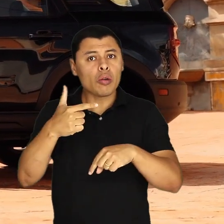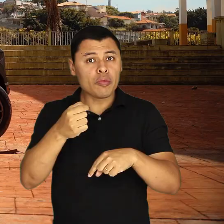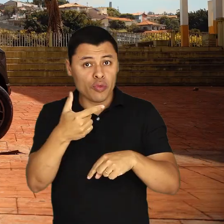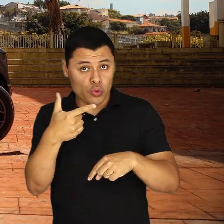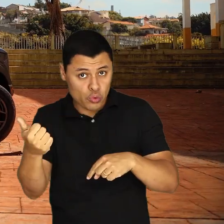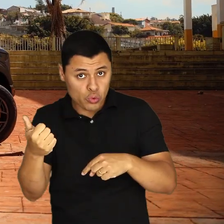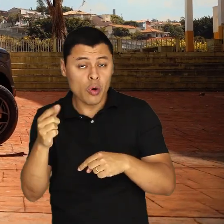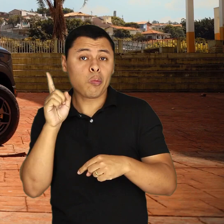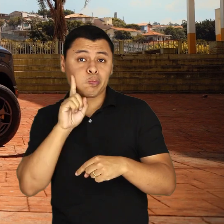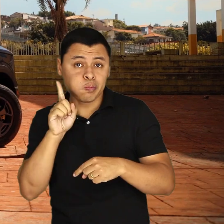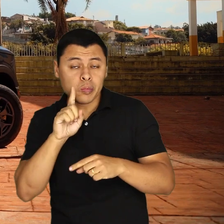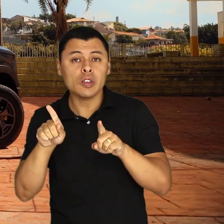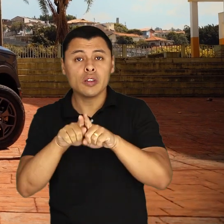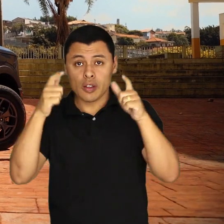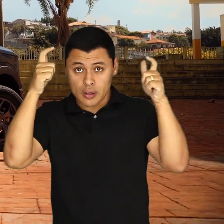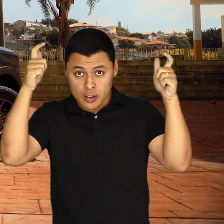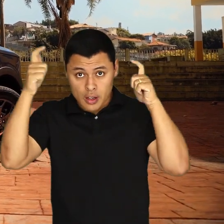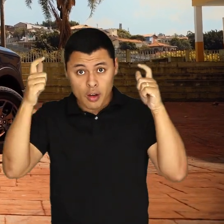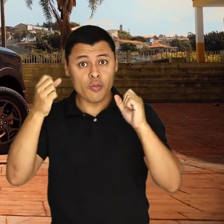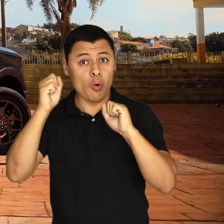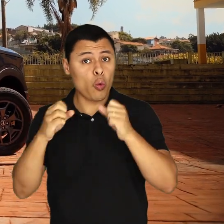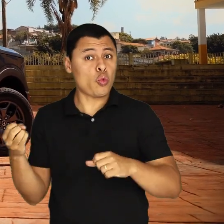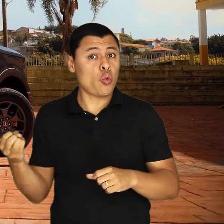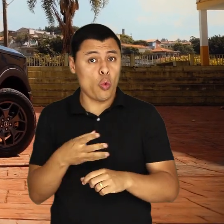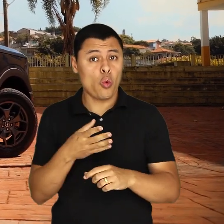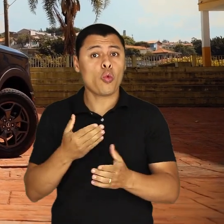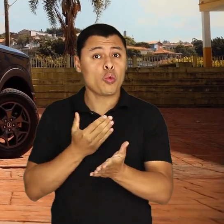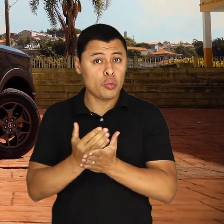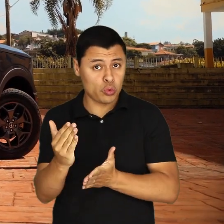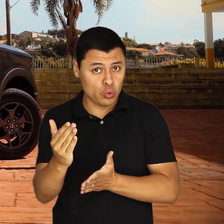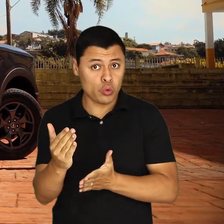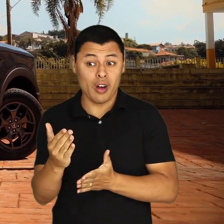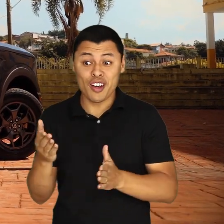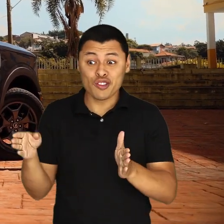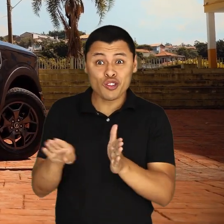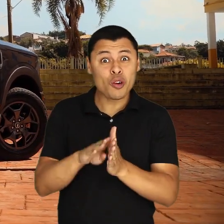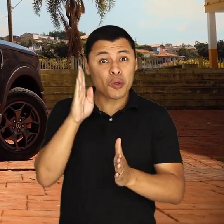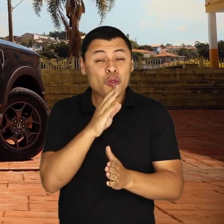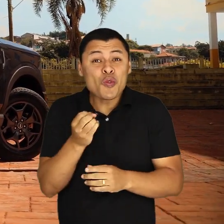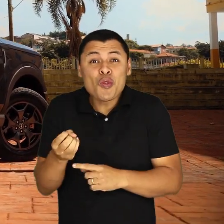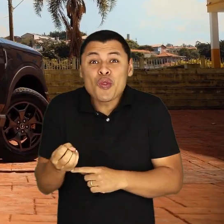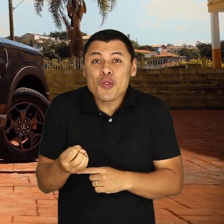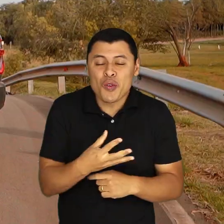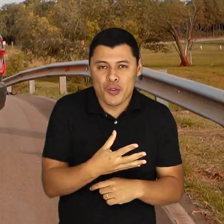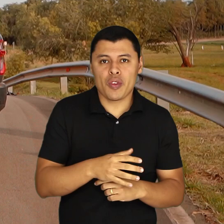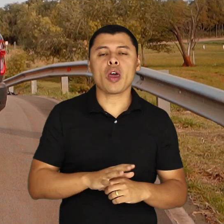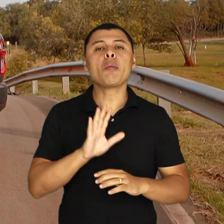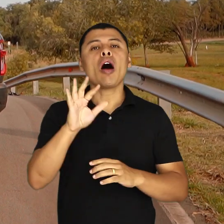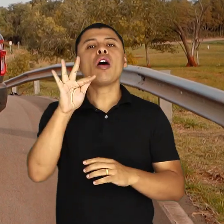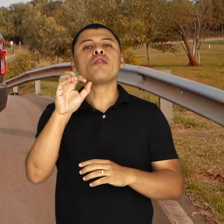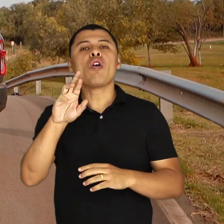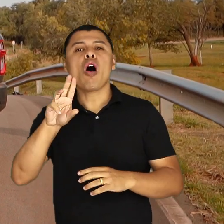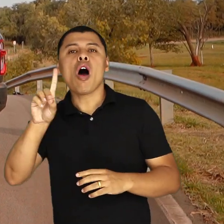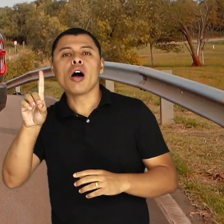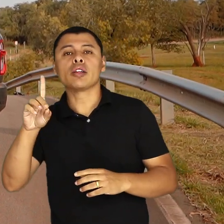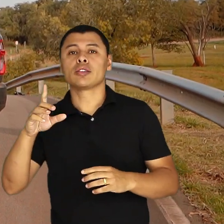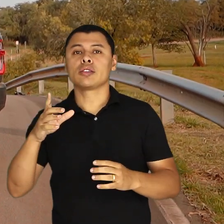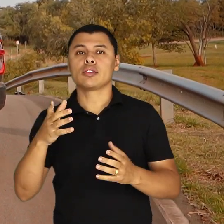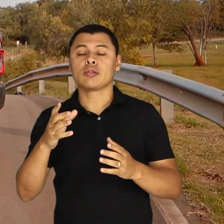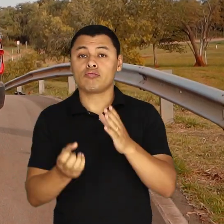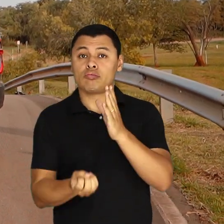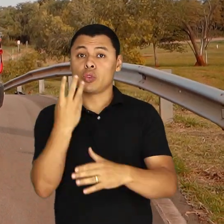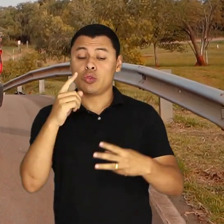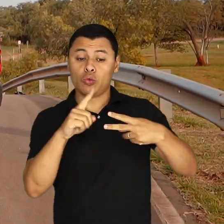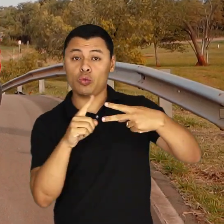ano nos Estados Unidos e no México, então a gente tem um produto extremamente fresco chegando aqui no Brasil. a Ford decidiu criar duas linhagens,